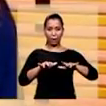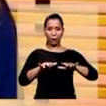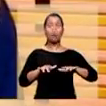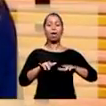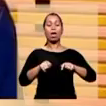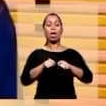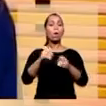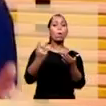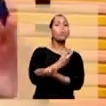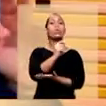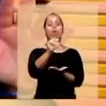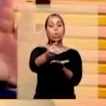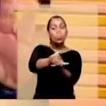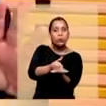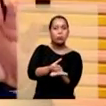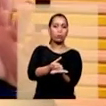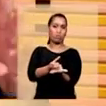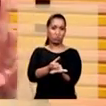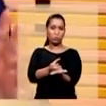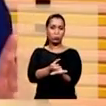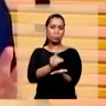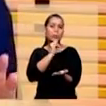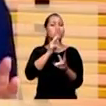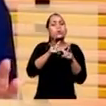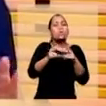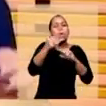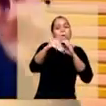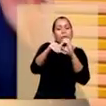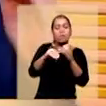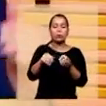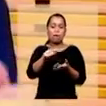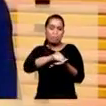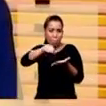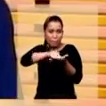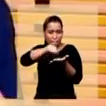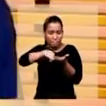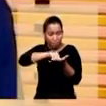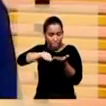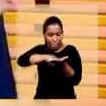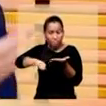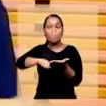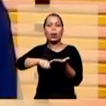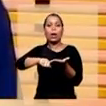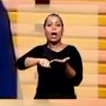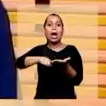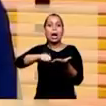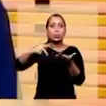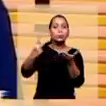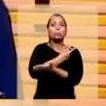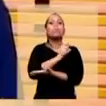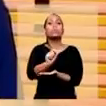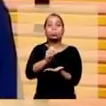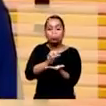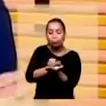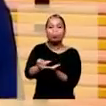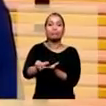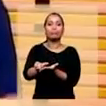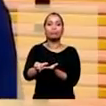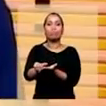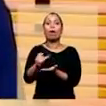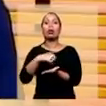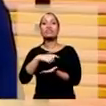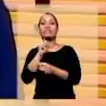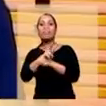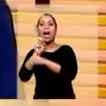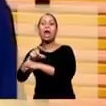currículo, né? Ela preenche o cadastro como se fosse fazer um e-mail. Sim. Ela preenche o cadastro, já gera um currículo e ela já tem